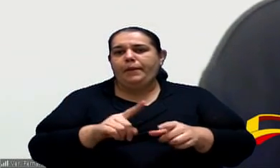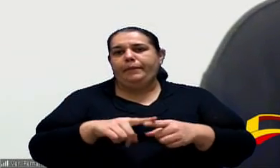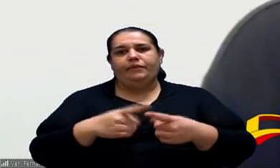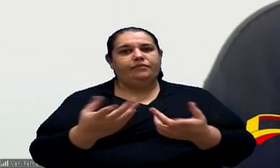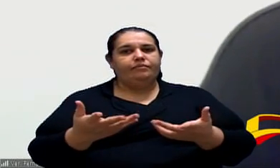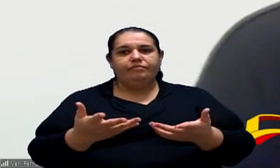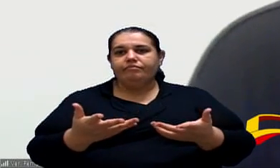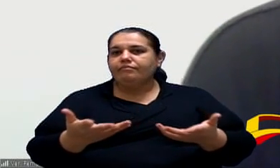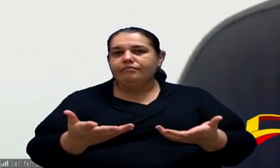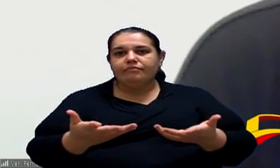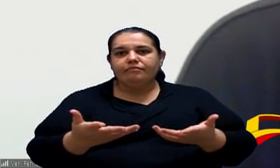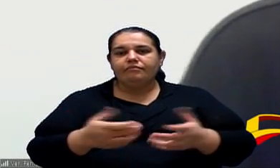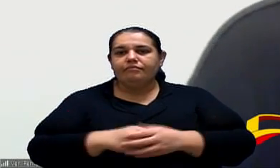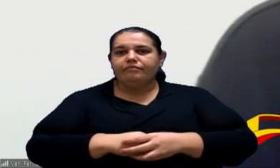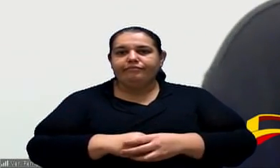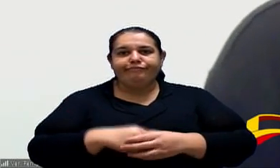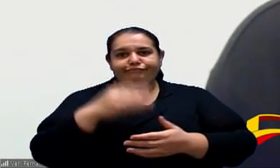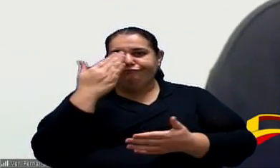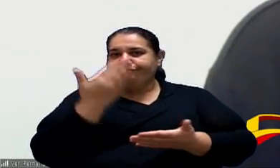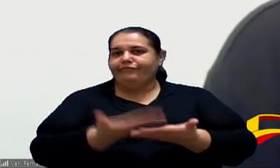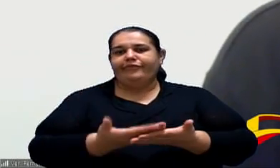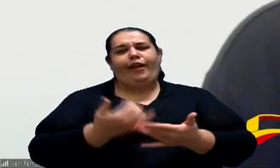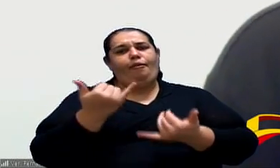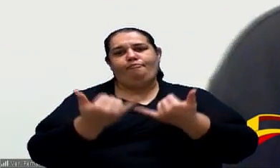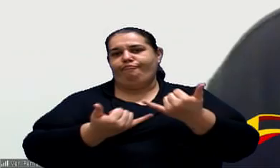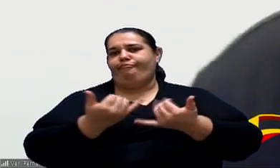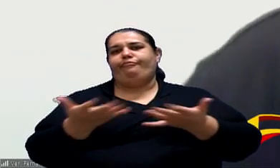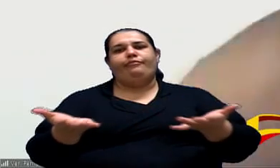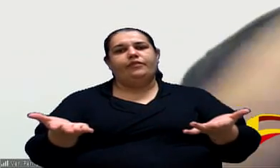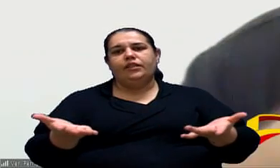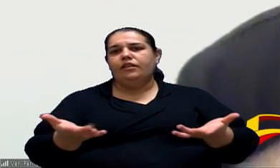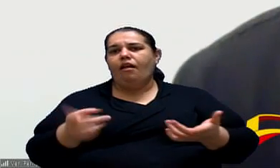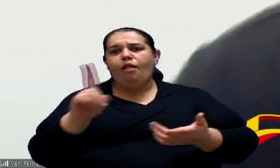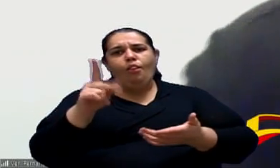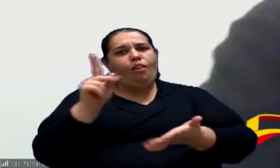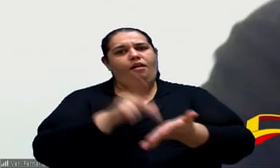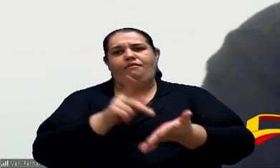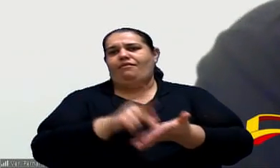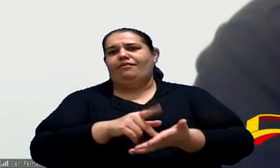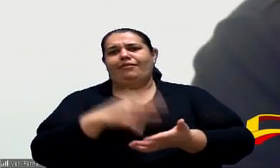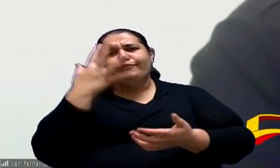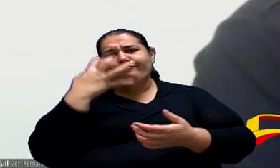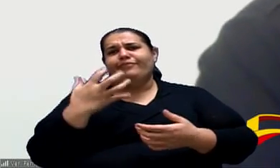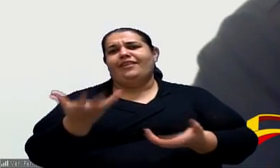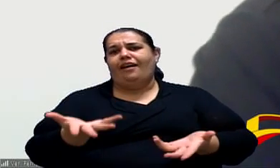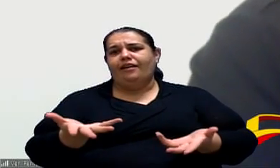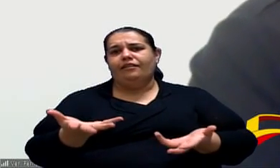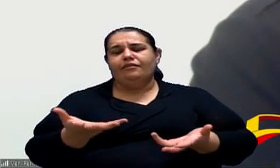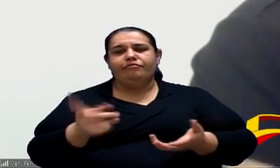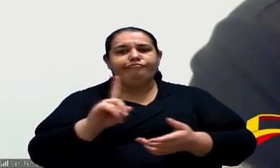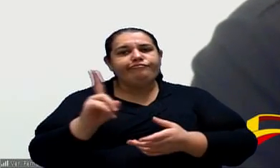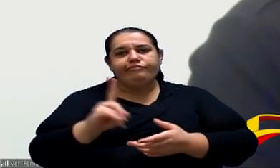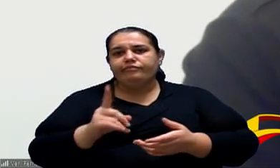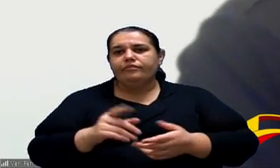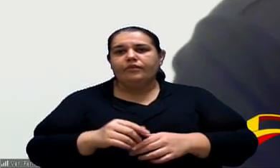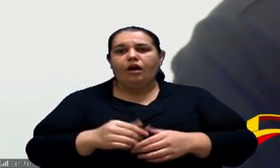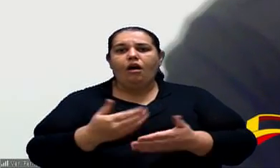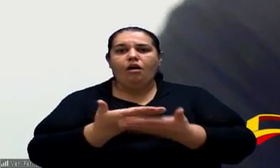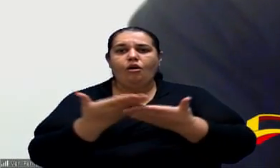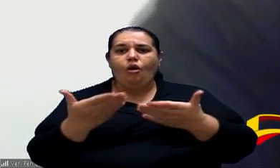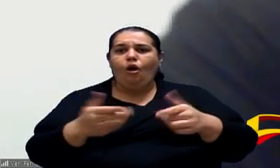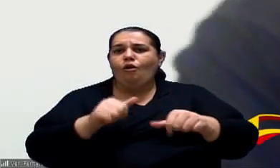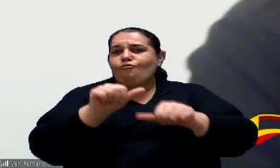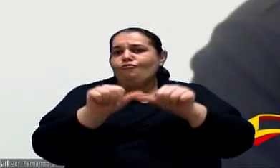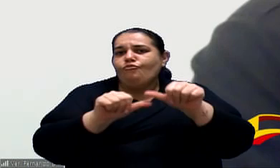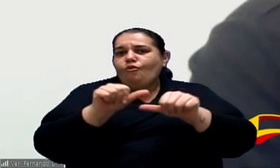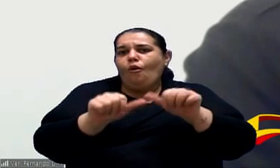né? Isso daí é brincadeira, isso daí não é de verdade, não é sério, né? A gente está mudando uma